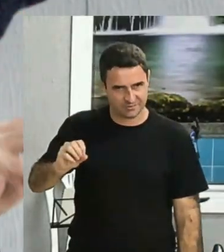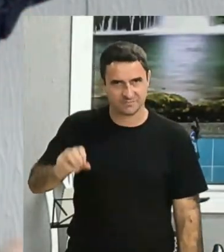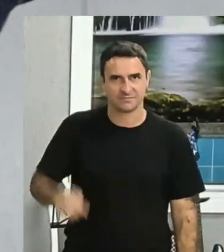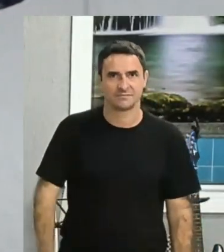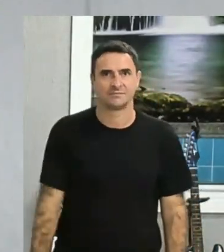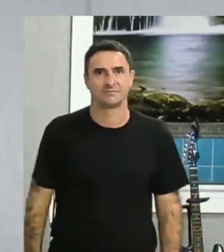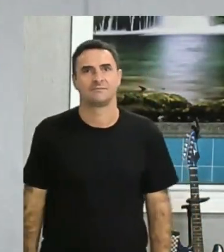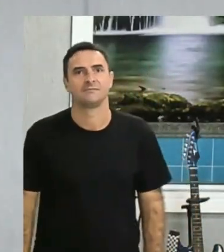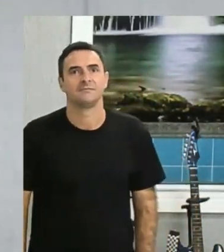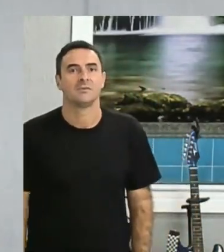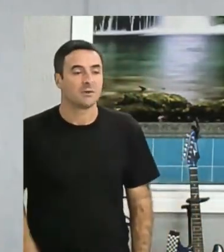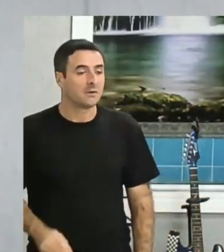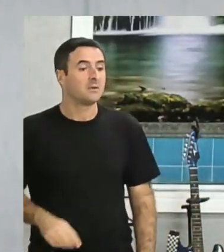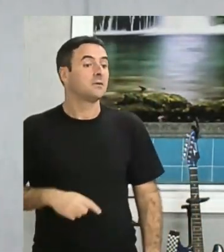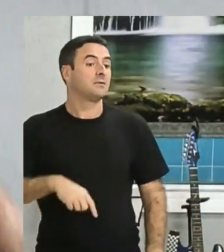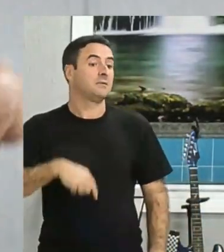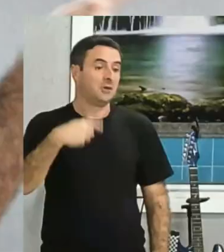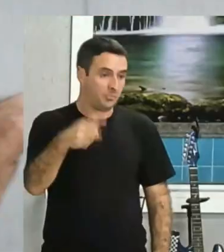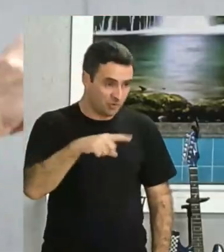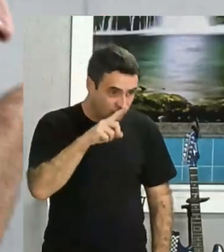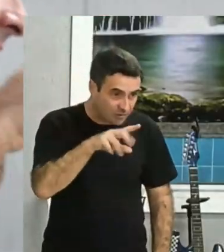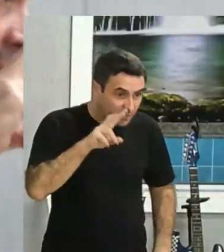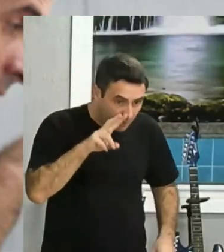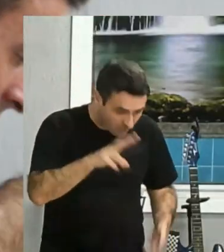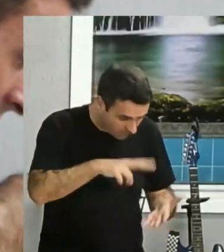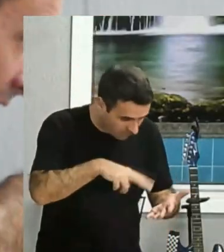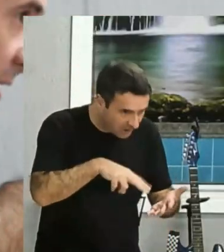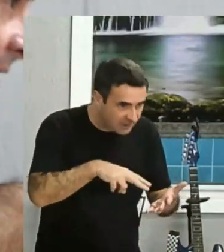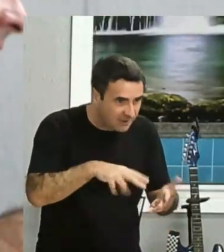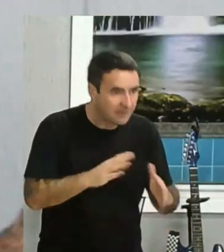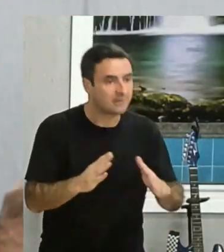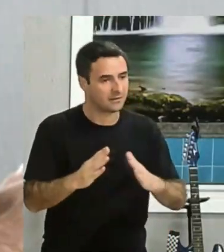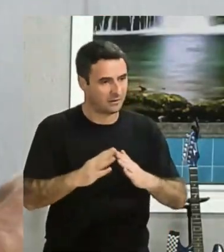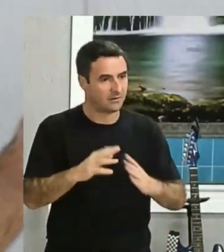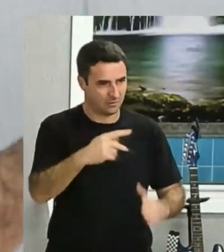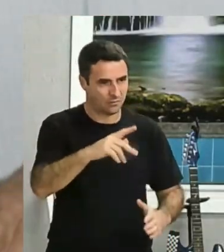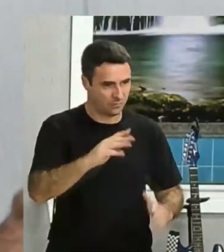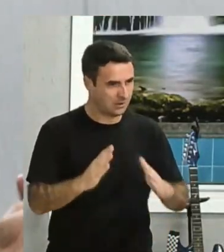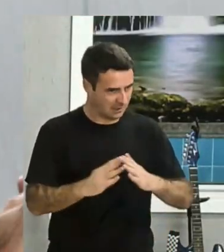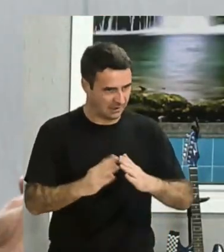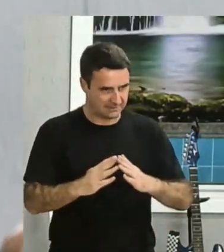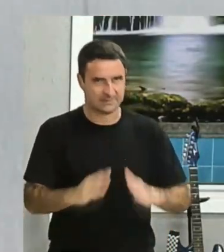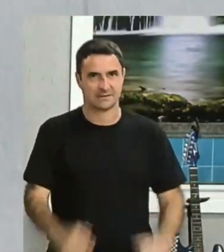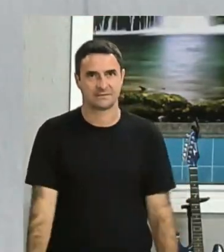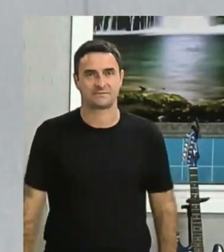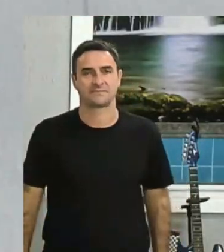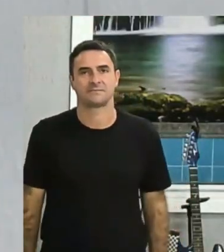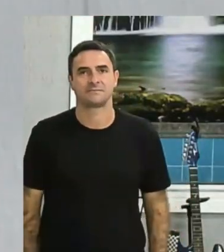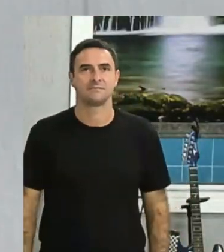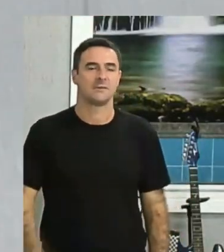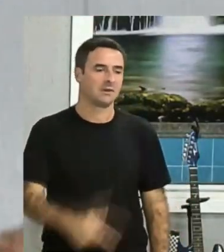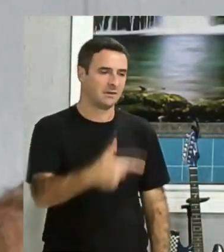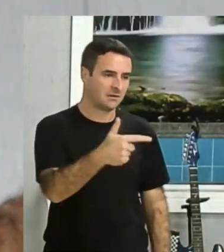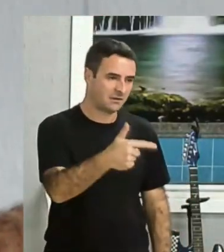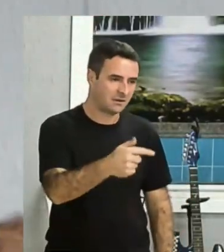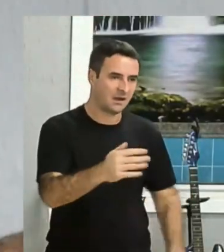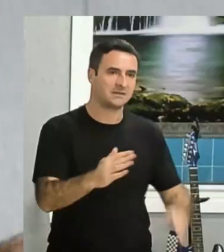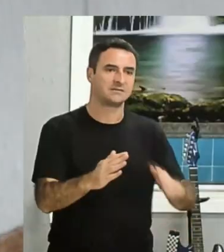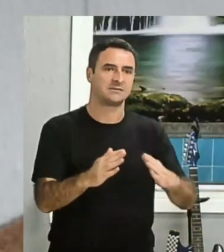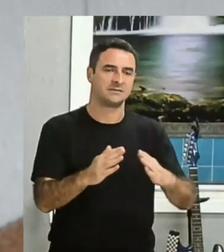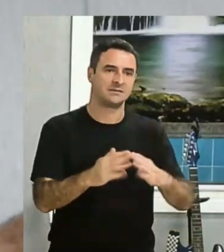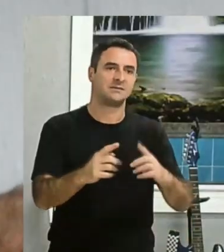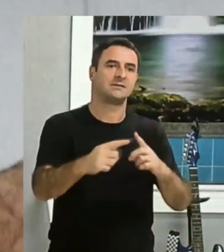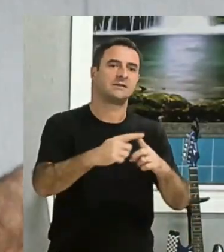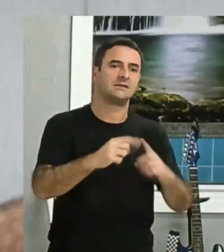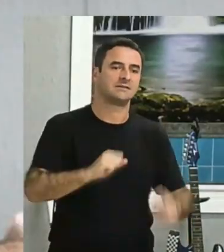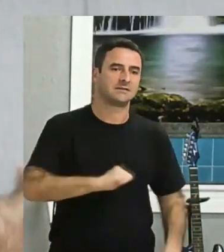você pesquisa em casa, lá as 7 igrejas da Ásia, tá bom? Você também. Pesquisa lá, vê o mapa que você